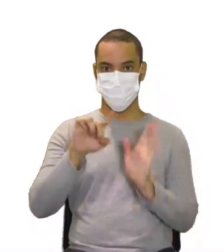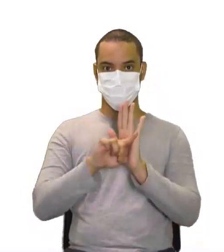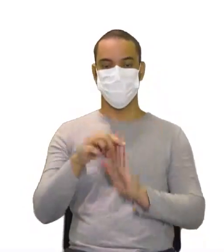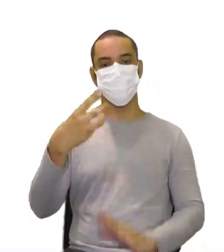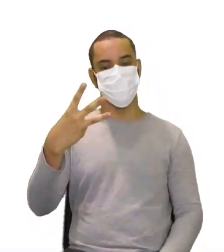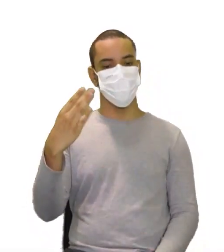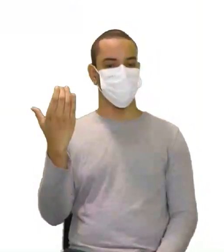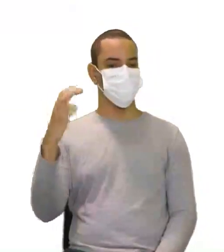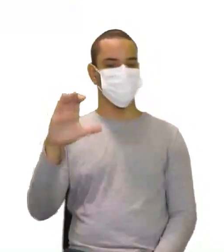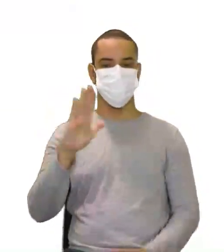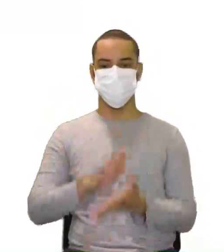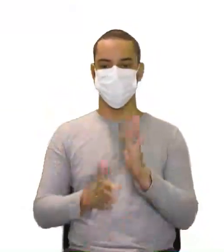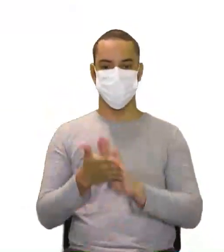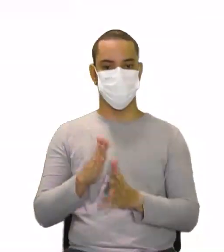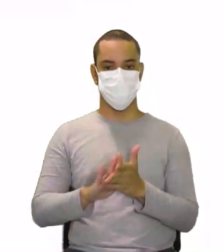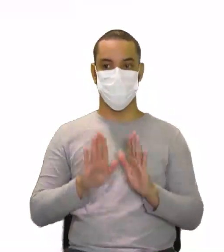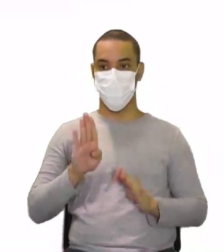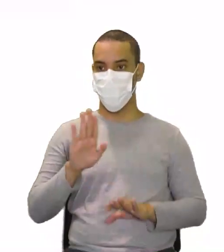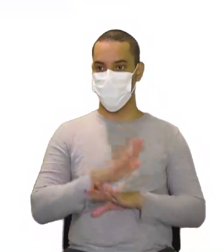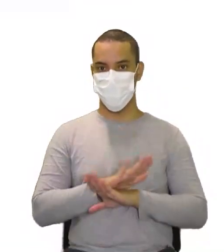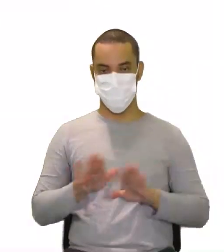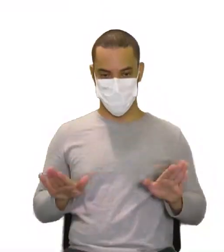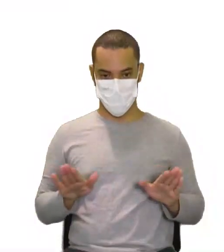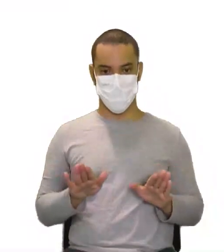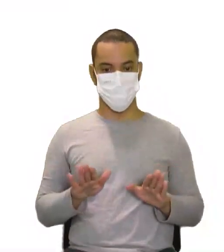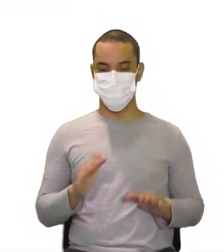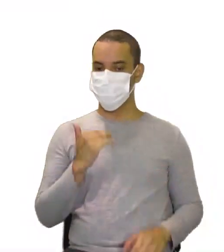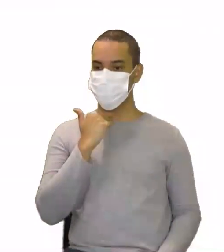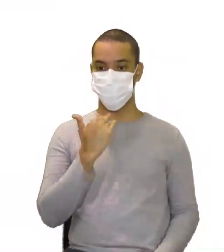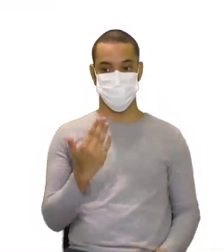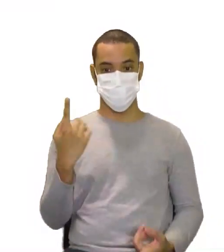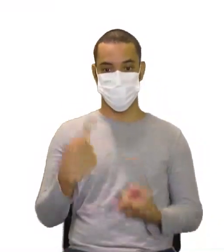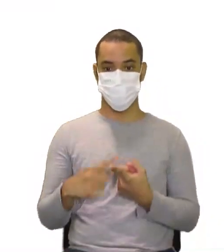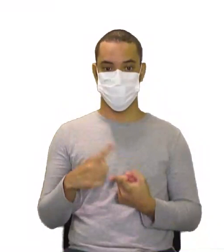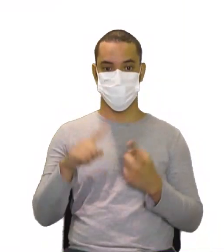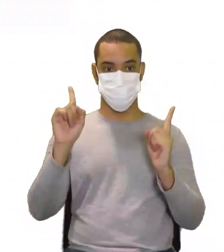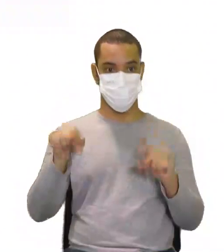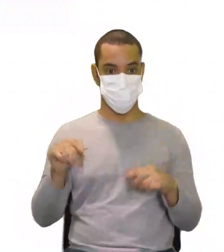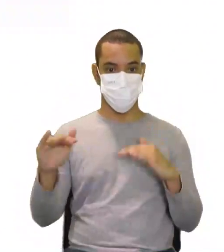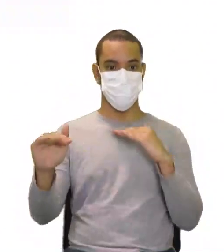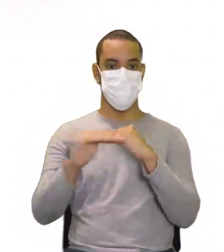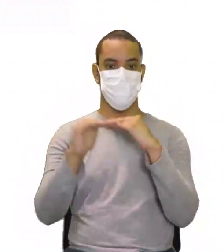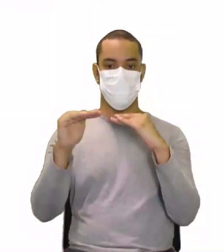só coloquei o B do lado esquerdo, que isso aí não importa porque é uma igualdade.